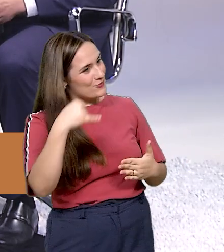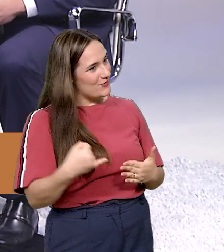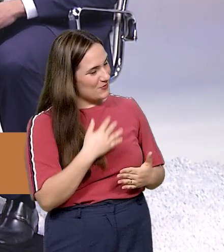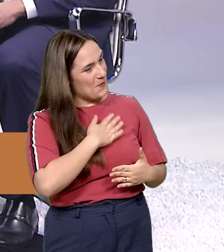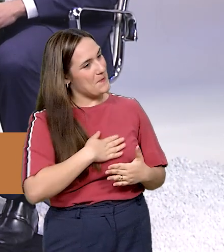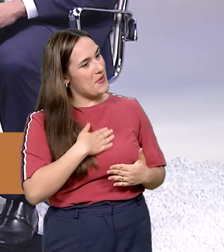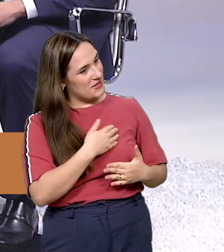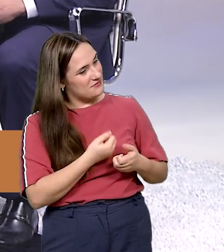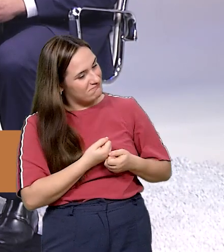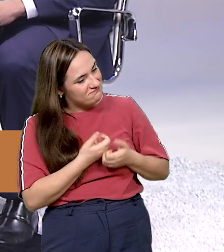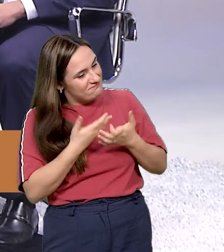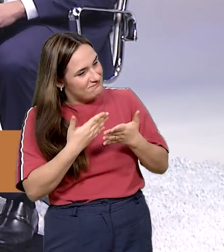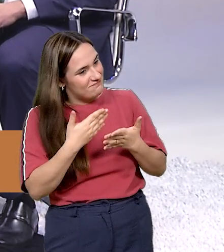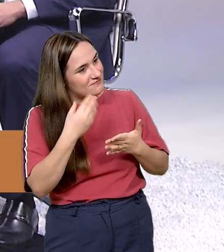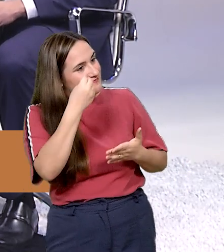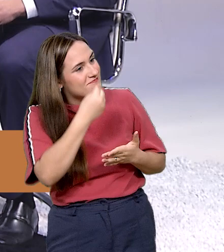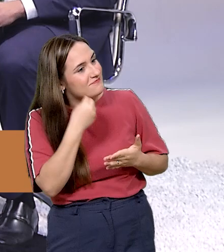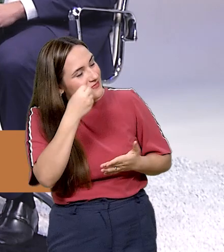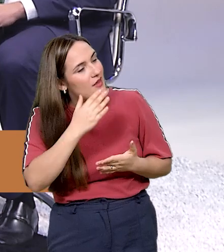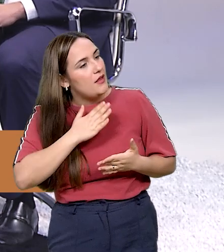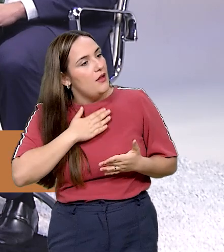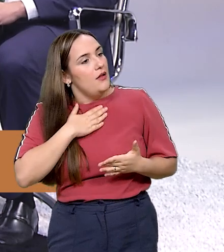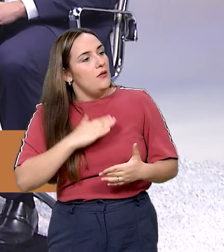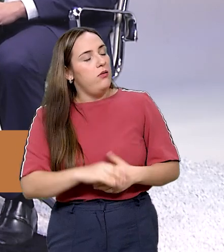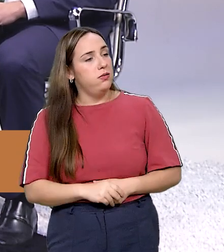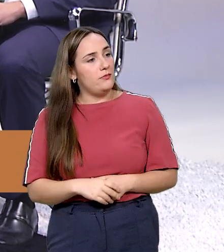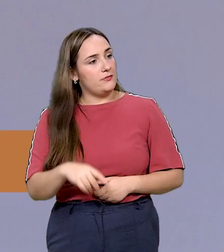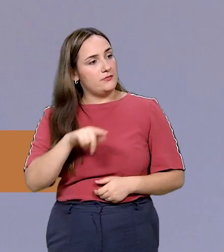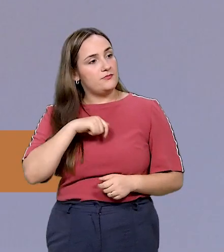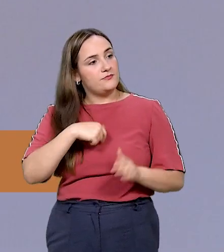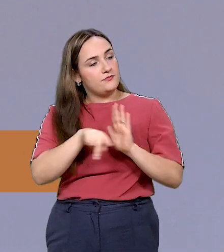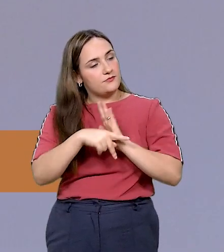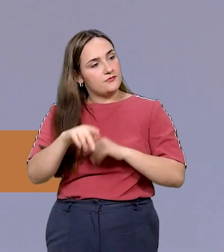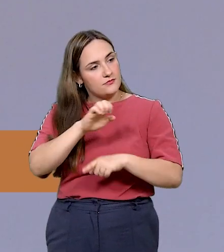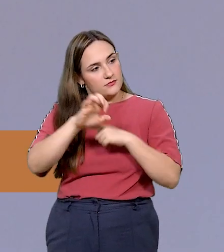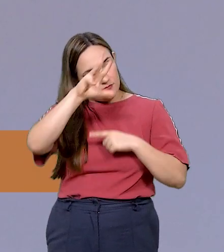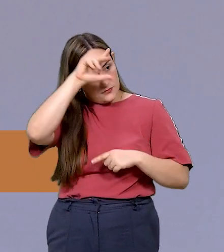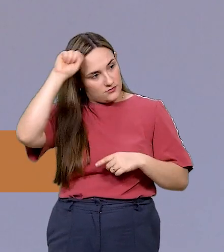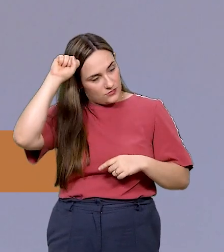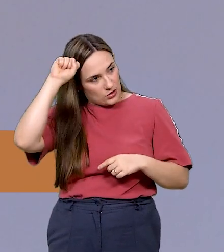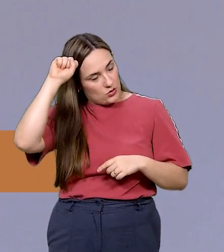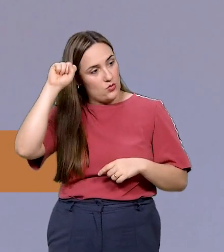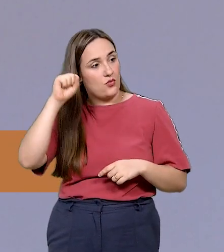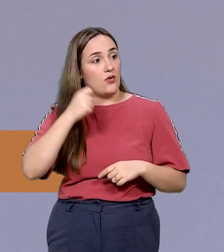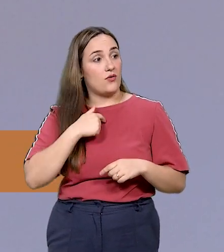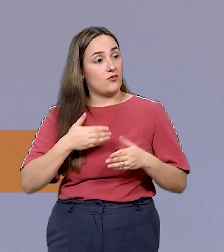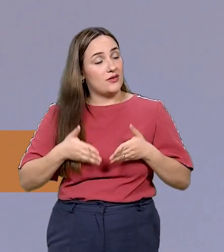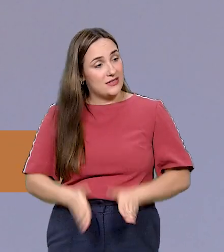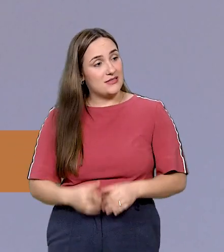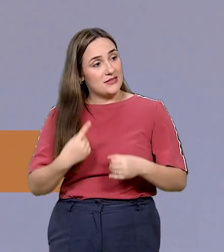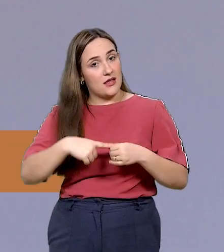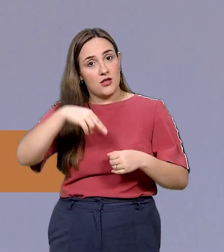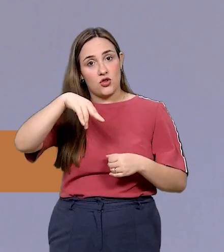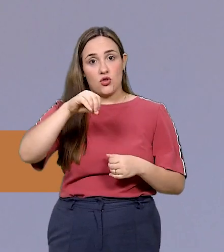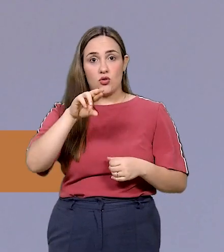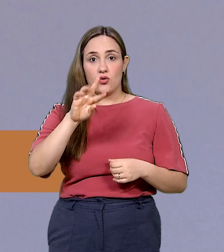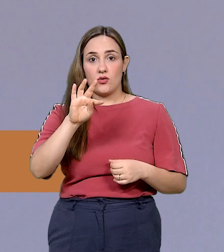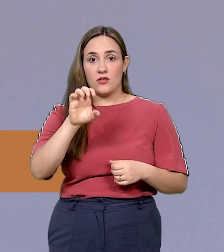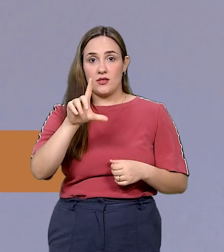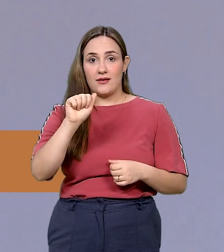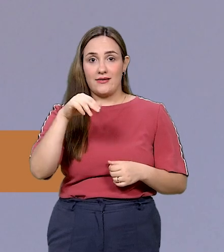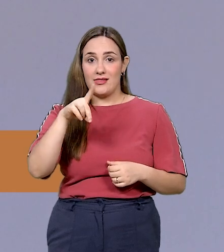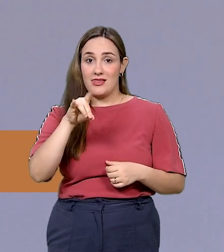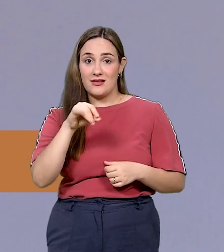oportunidade, uma satisfação poder compartilhar um pouco dessa experiência. Eu sou de Mato Grosso, nasci em Nortelândia e ingressei na instituição no